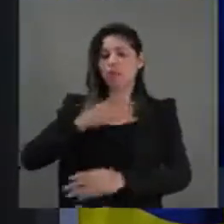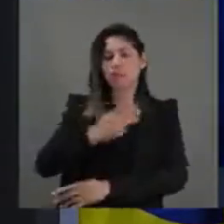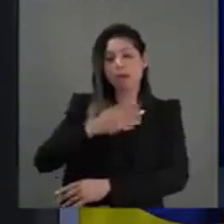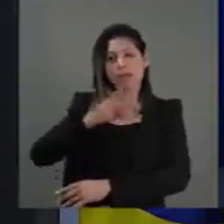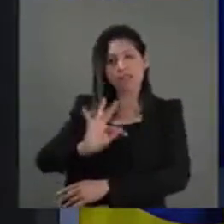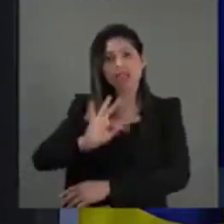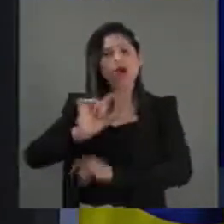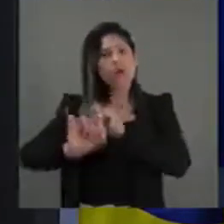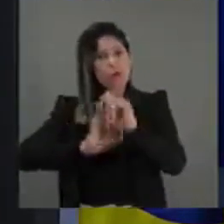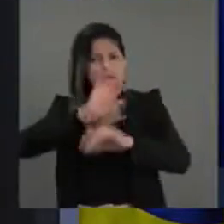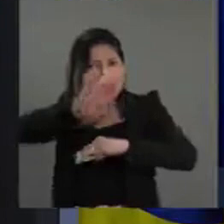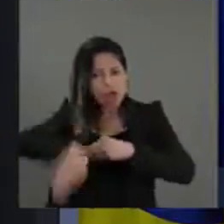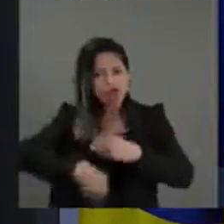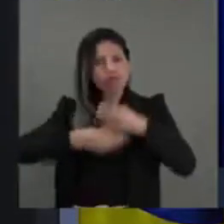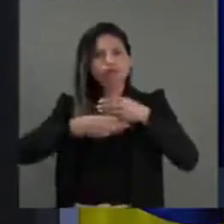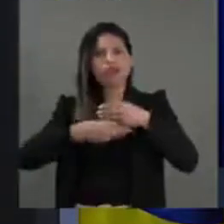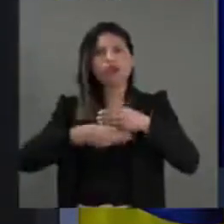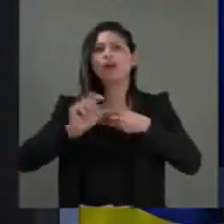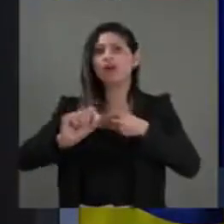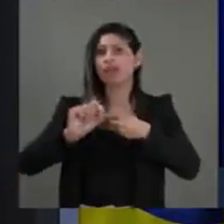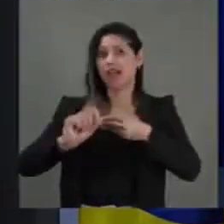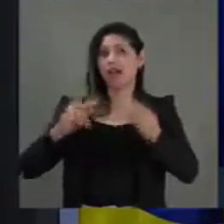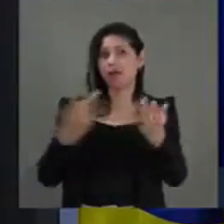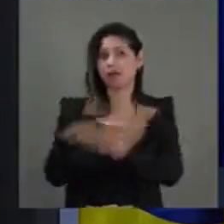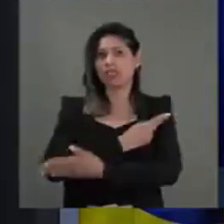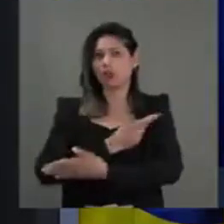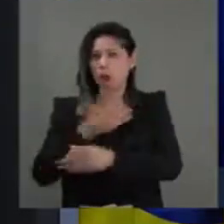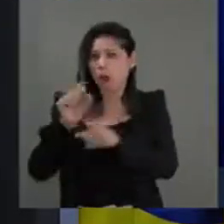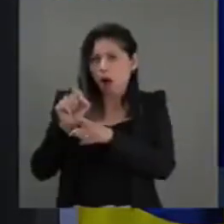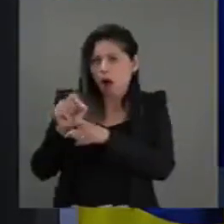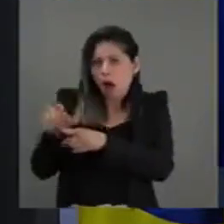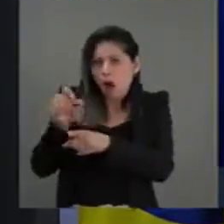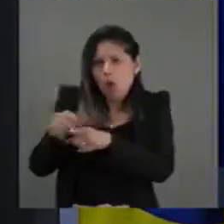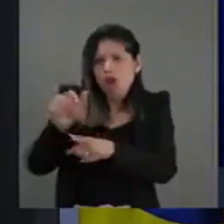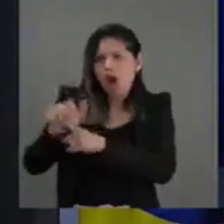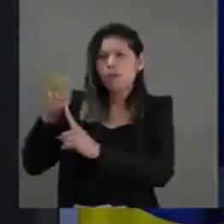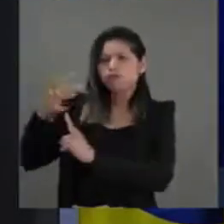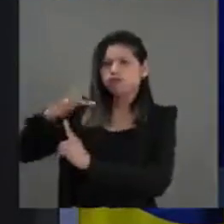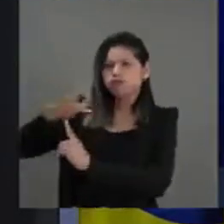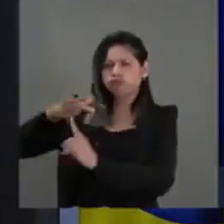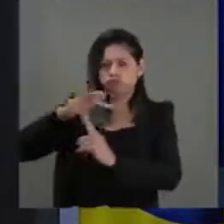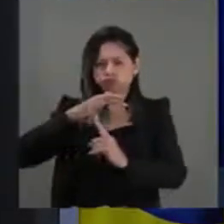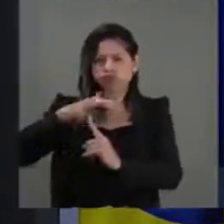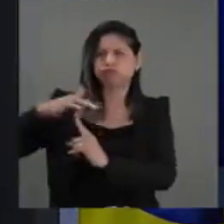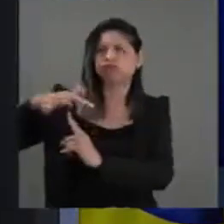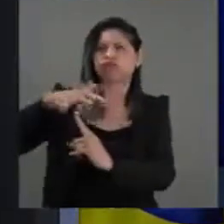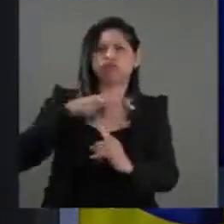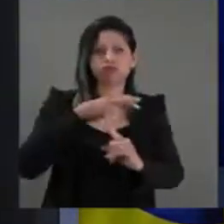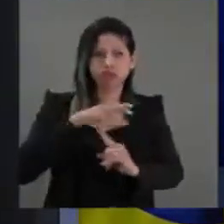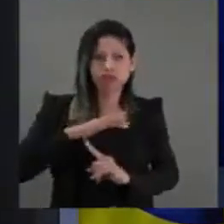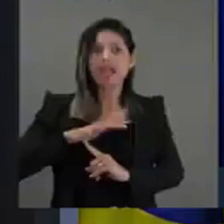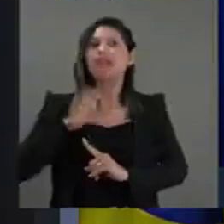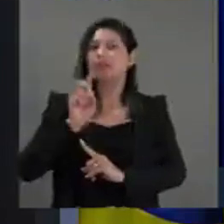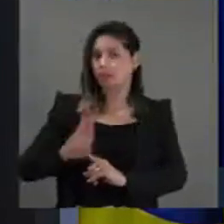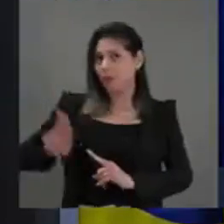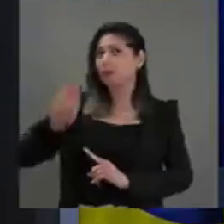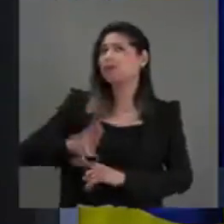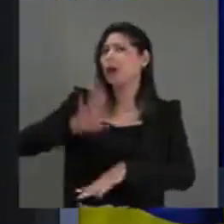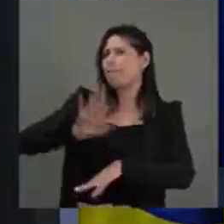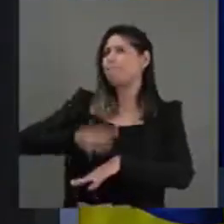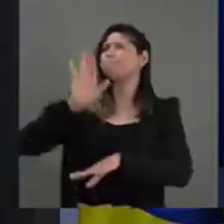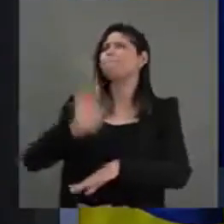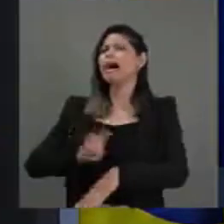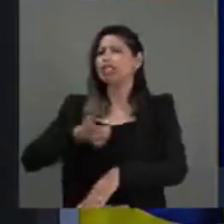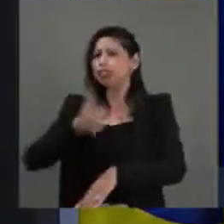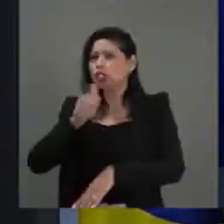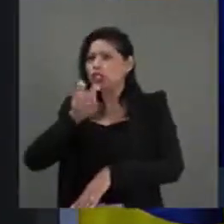acrescido agora com indecentes aluguéis de jatinhos e helicópteros, que já consumiram mais de 15 milhões de